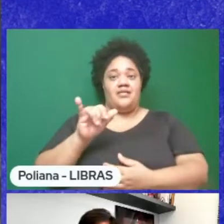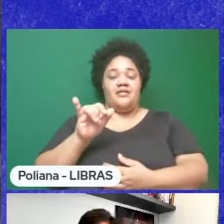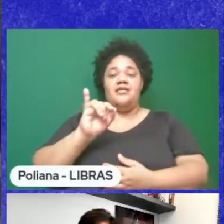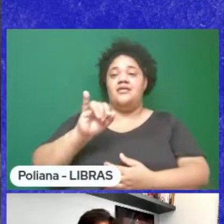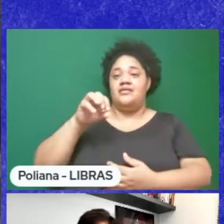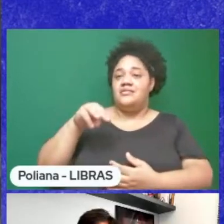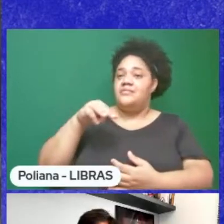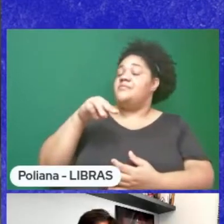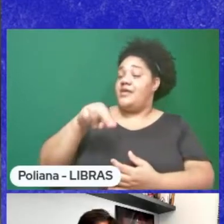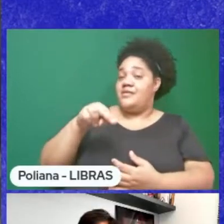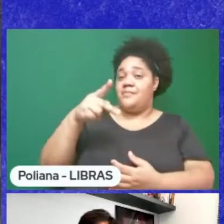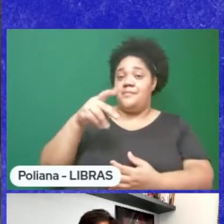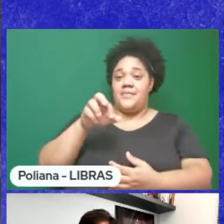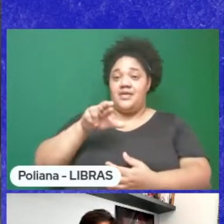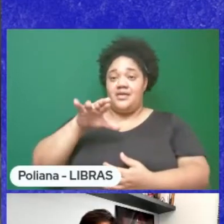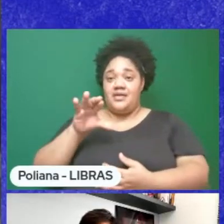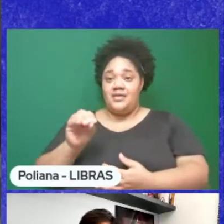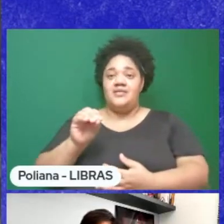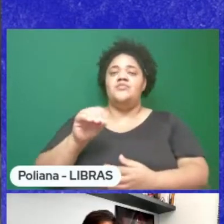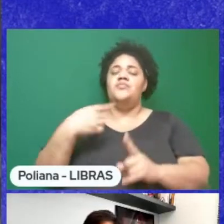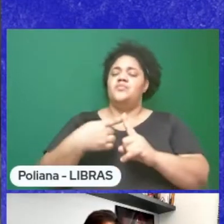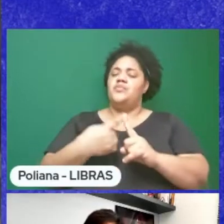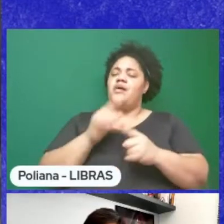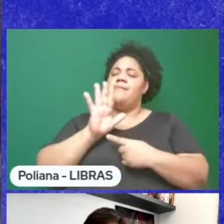muito muito forte também ali no filme.